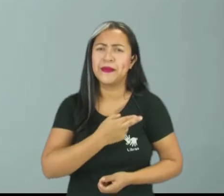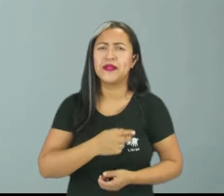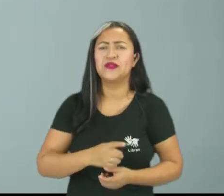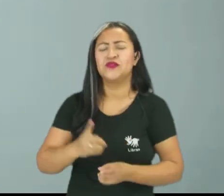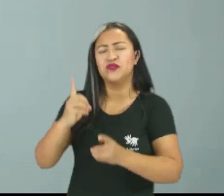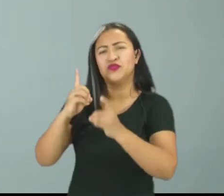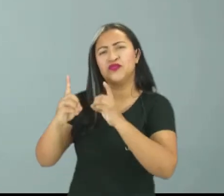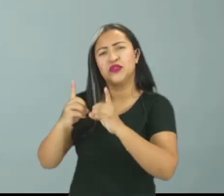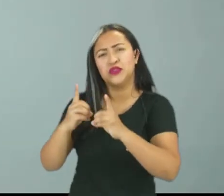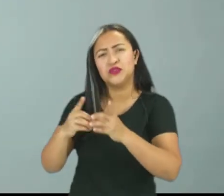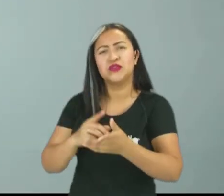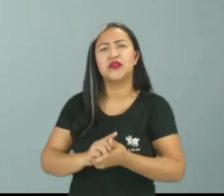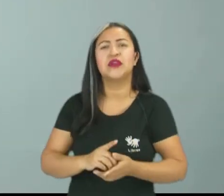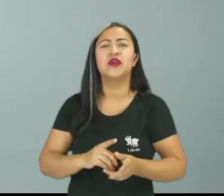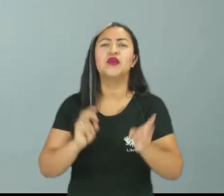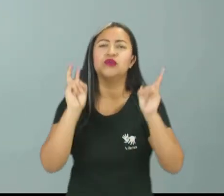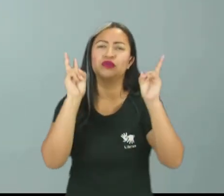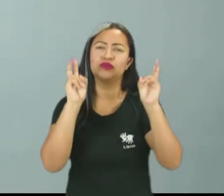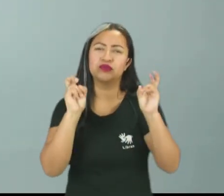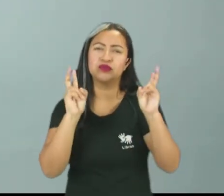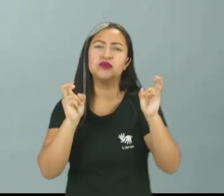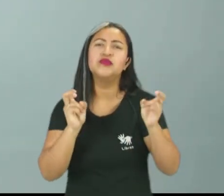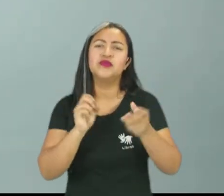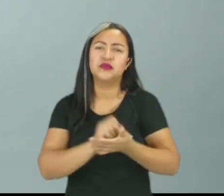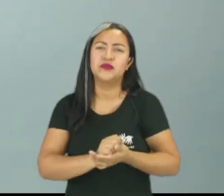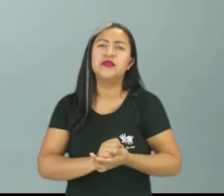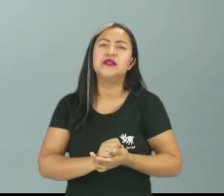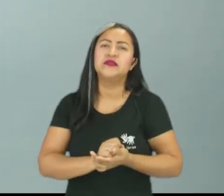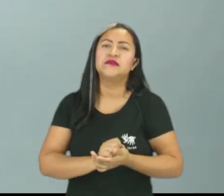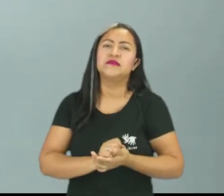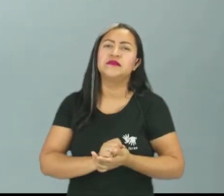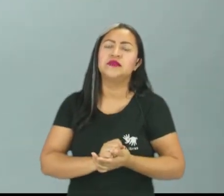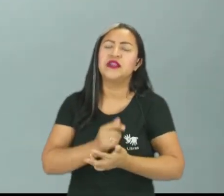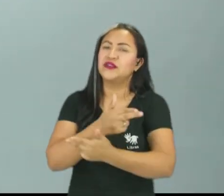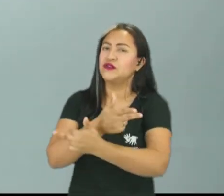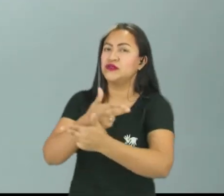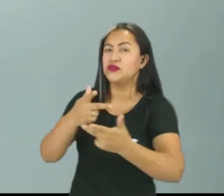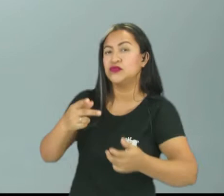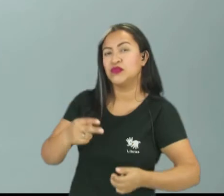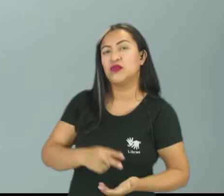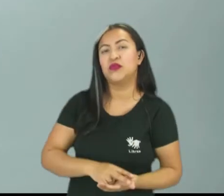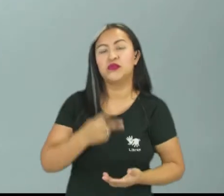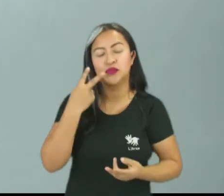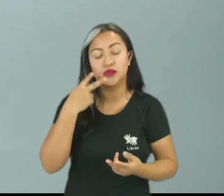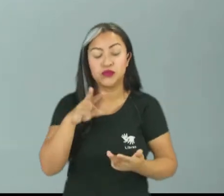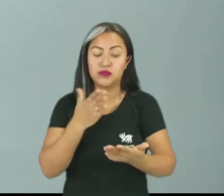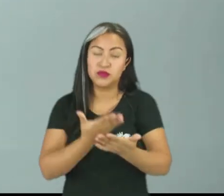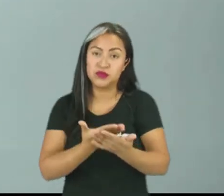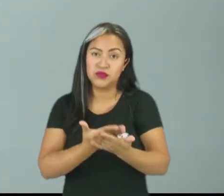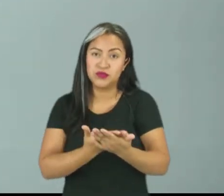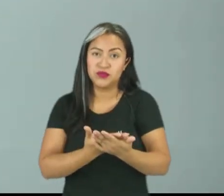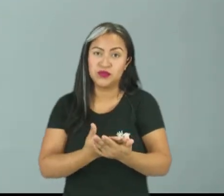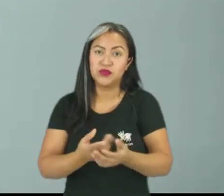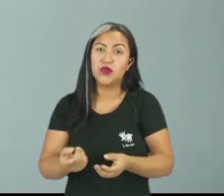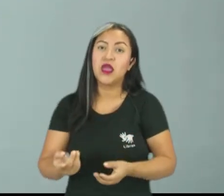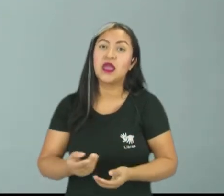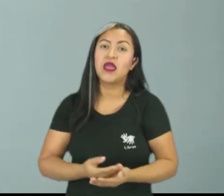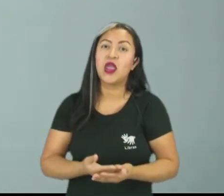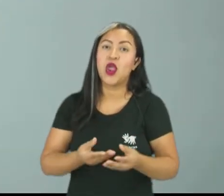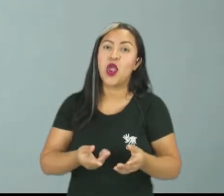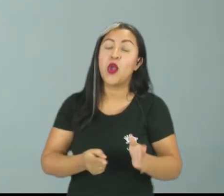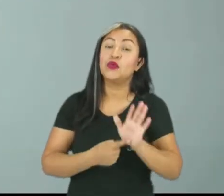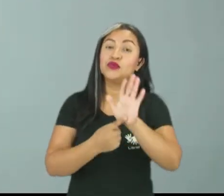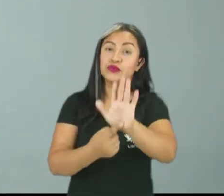alguma temática relacionada aos assuntos que nós estamos vendo, eu trouxe para a gente discutir